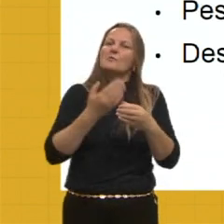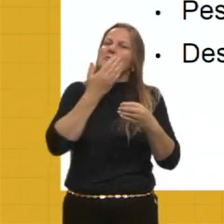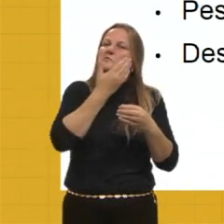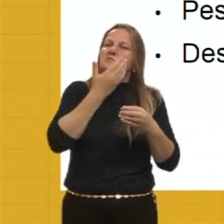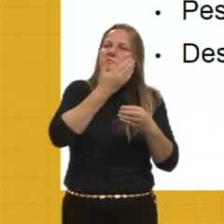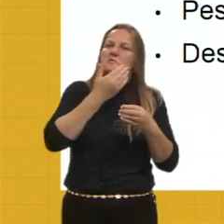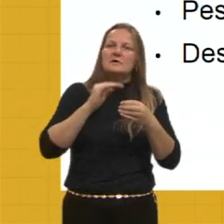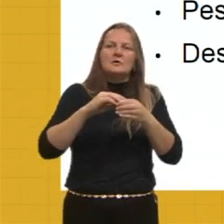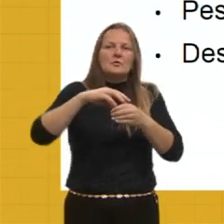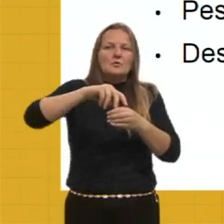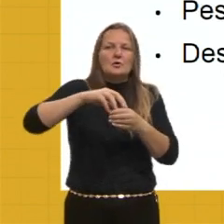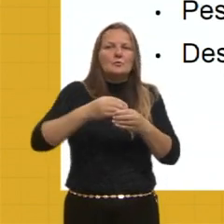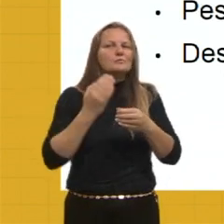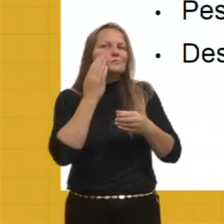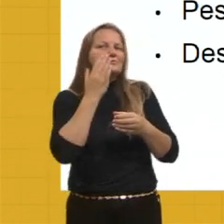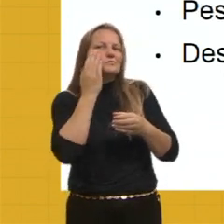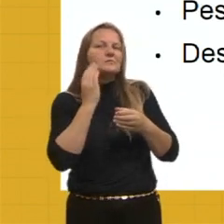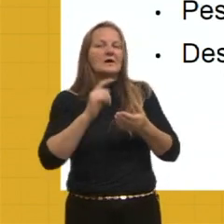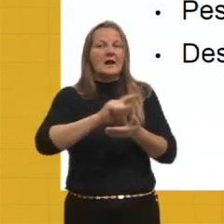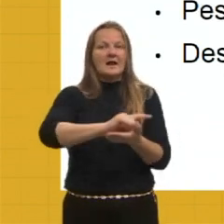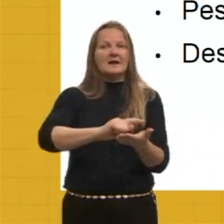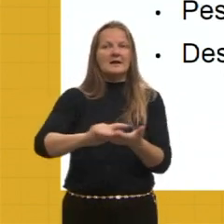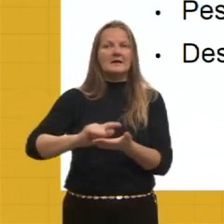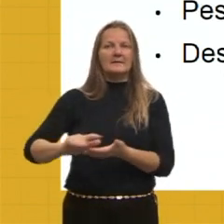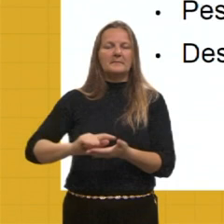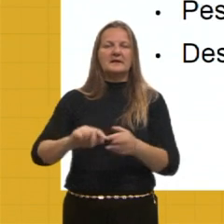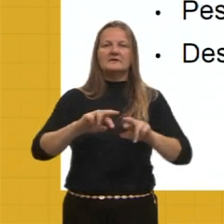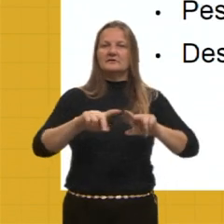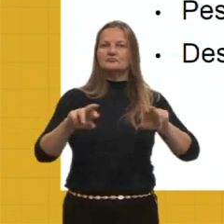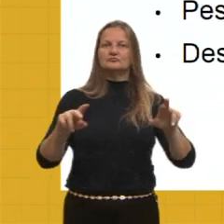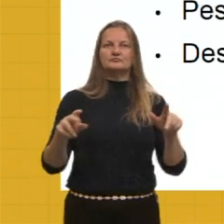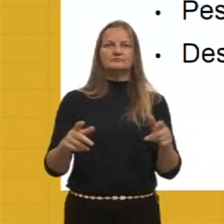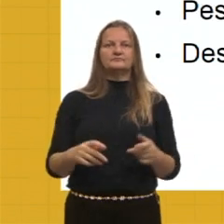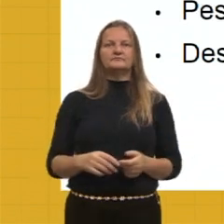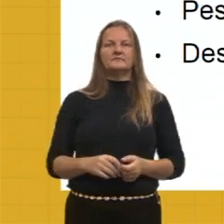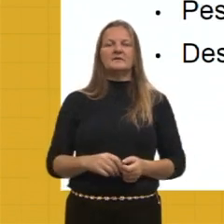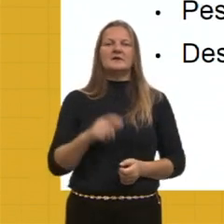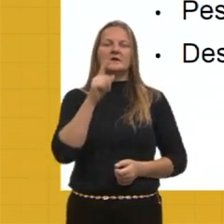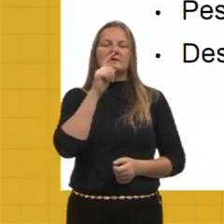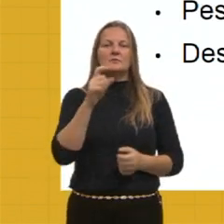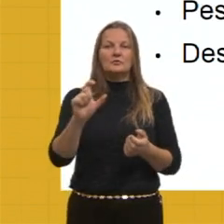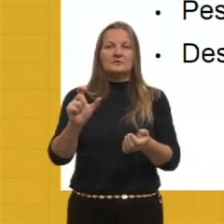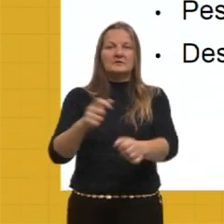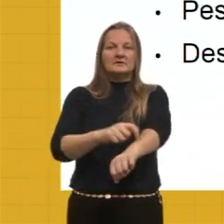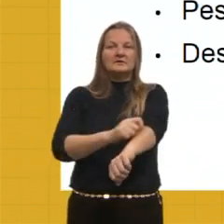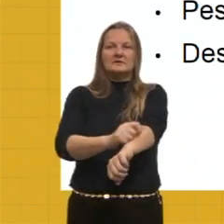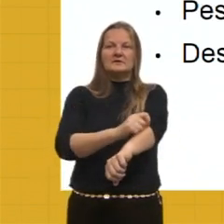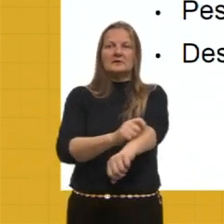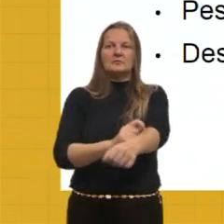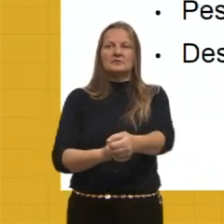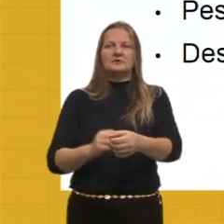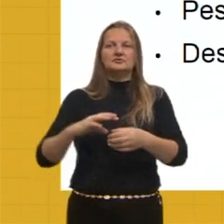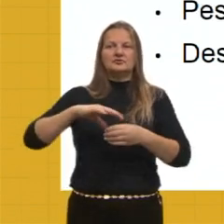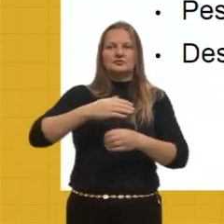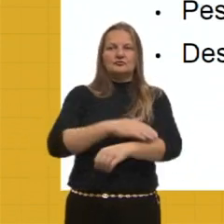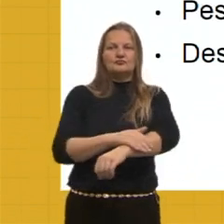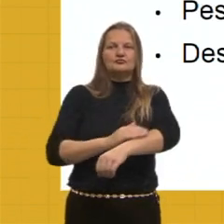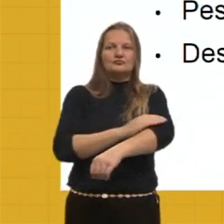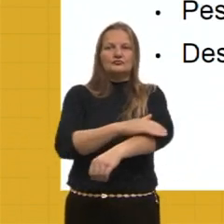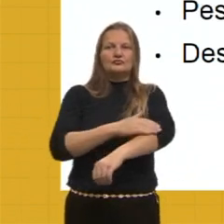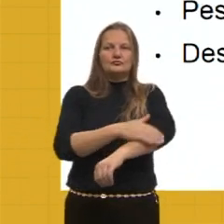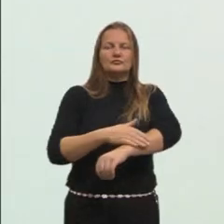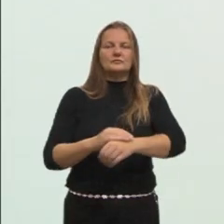e produtos de higiene dos mais diversos como alguns sabonetes cremes corporais